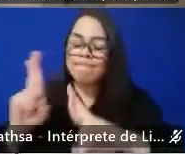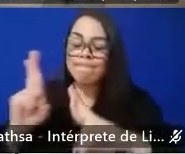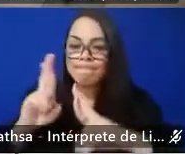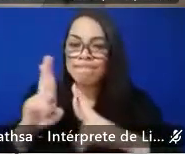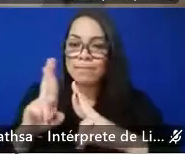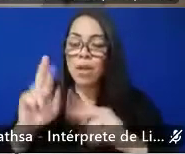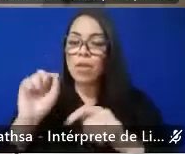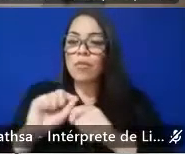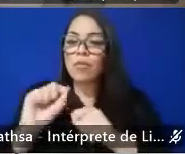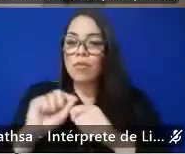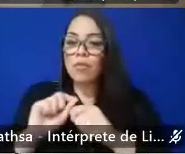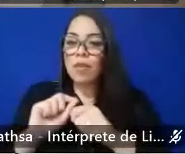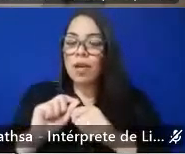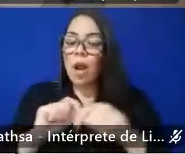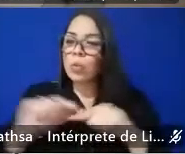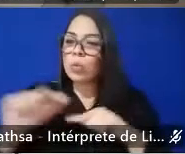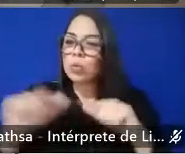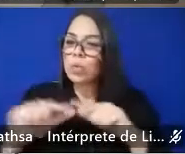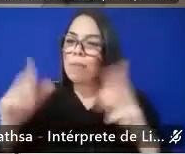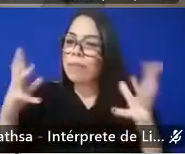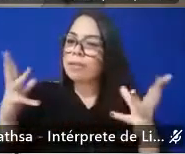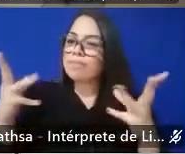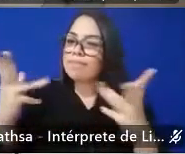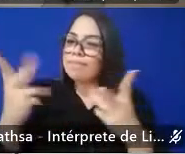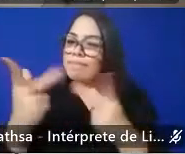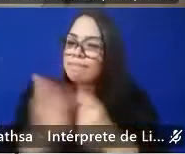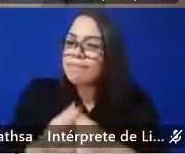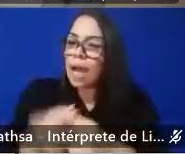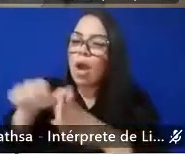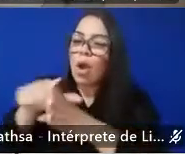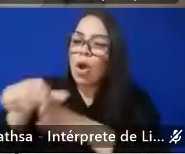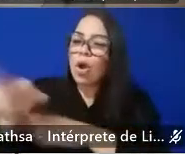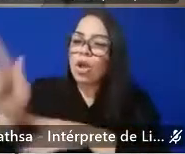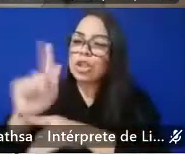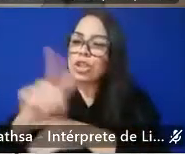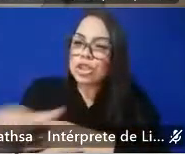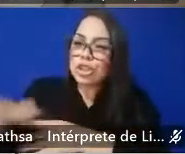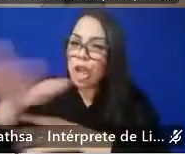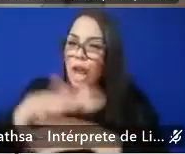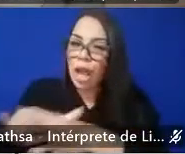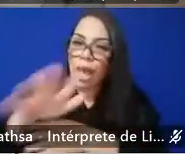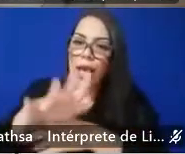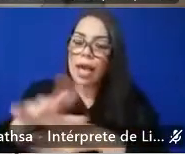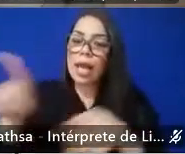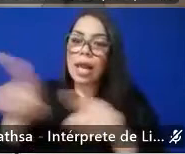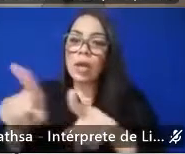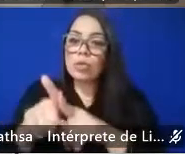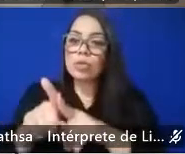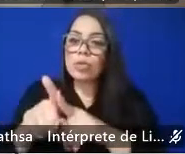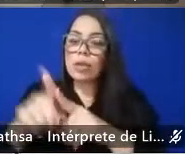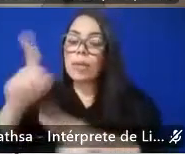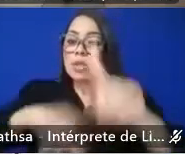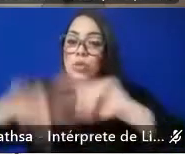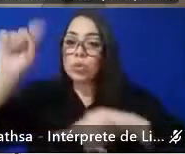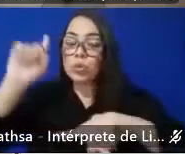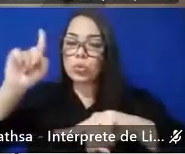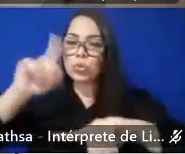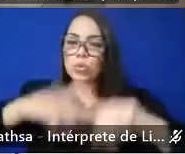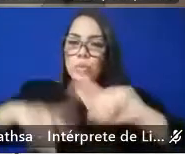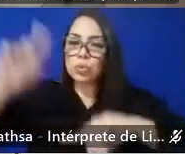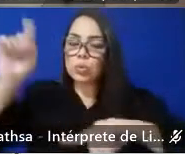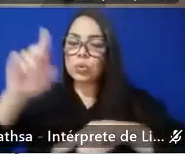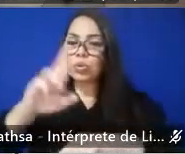trabalho brilhante à frente da corregedoria geral ou sucesso é desejar muito sucesso o Dr Ricardo